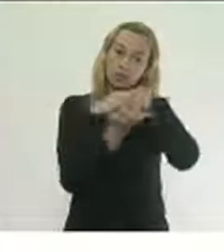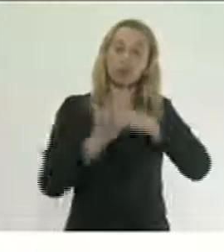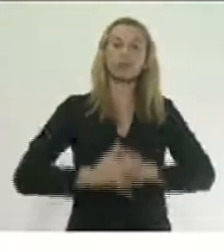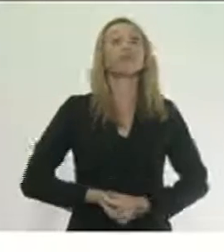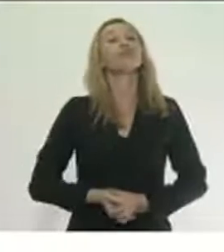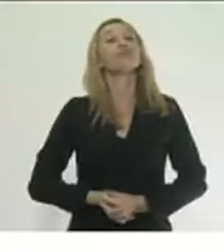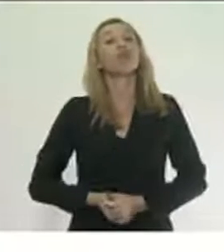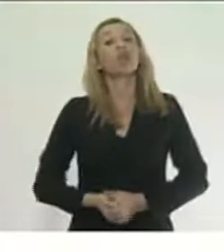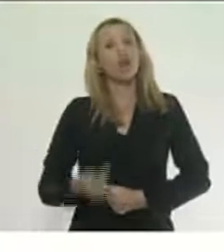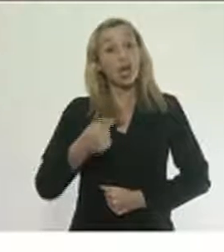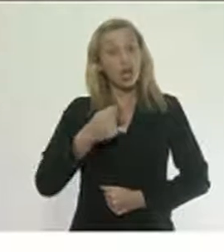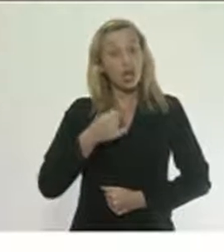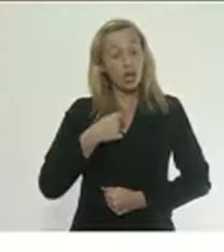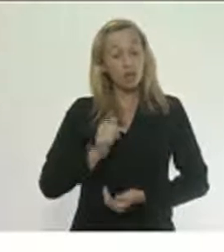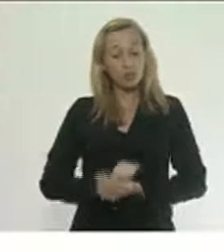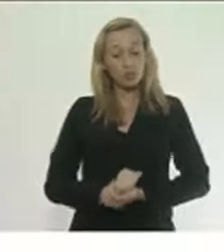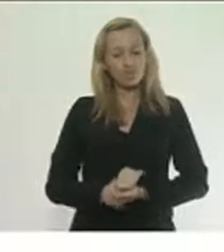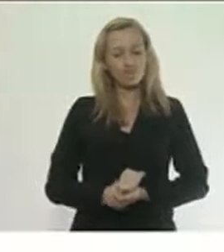Eu,